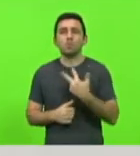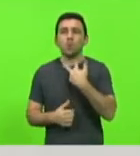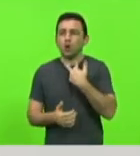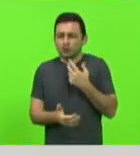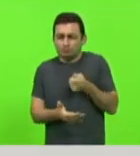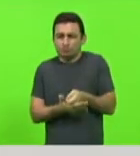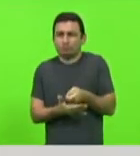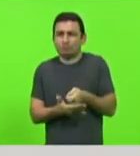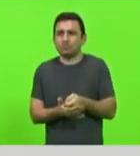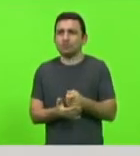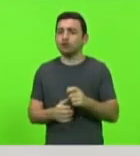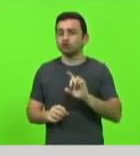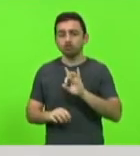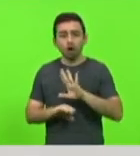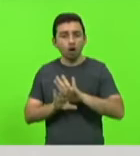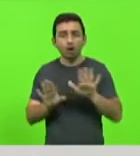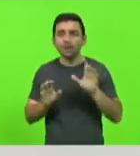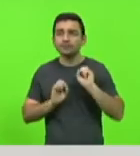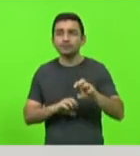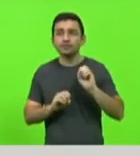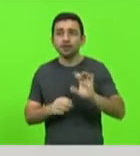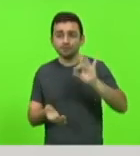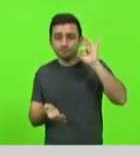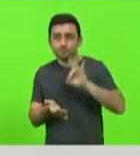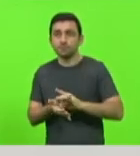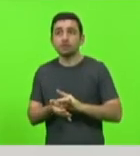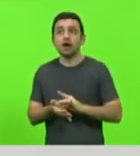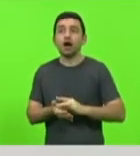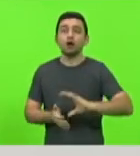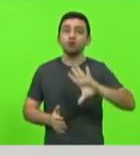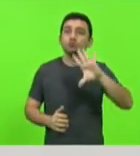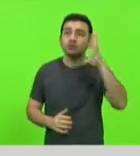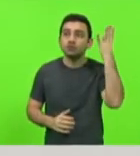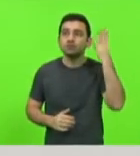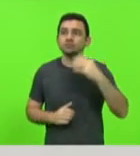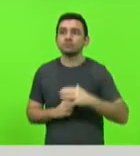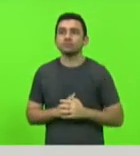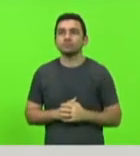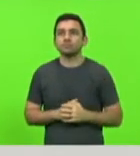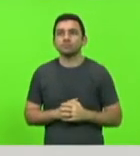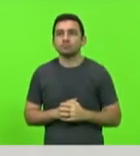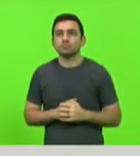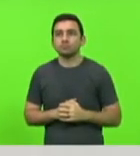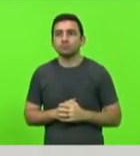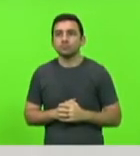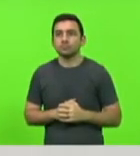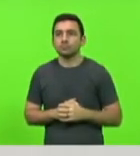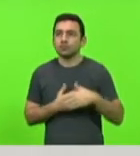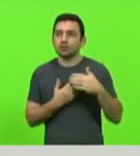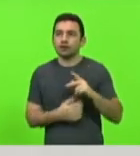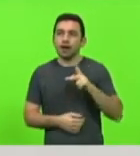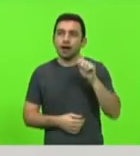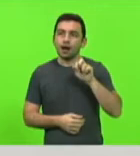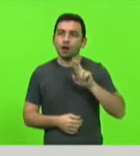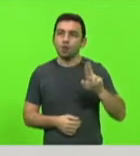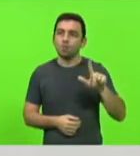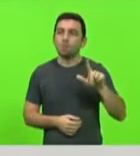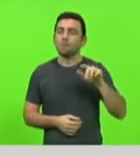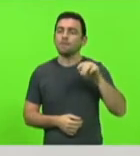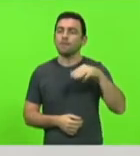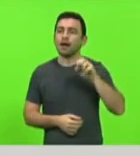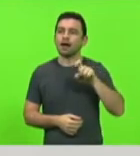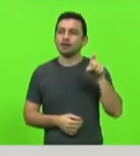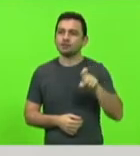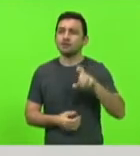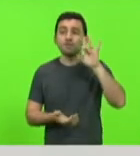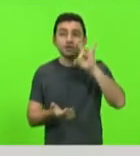opinião, ele tem que ensinar o que é fato, o que é verdade. Que ensine Karl Marx, mas ensine o verdadeiro Karl